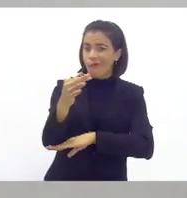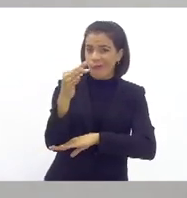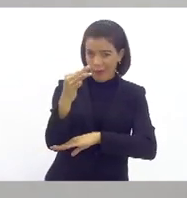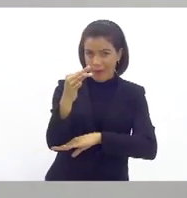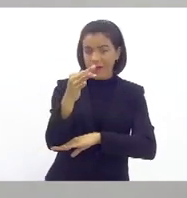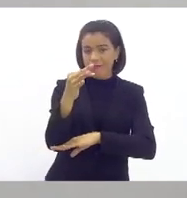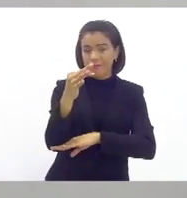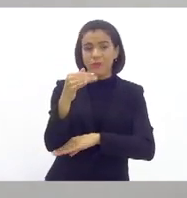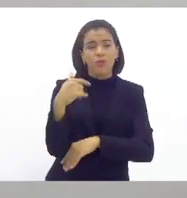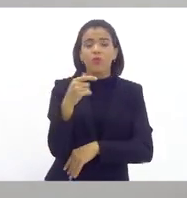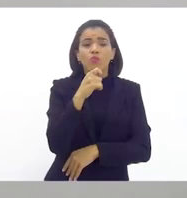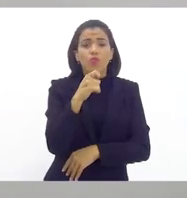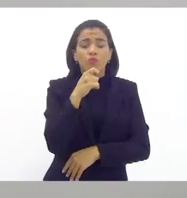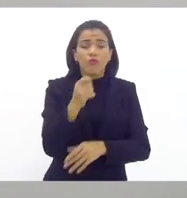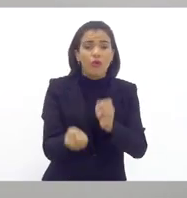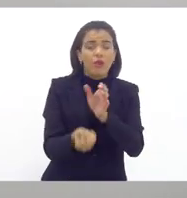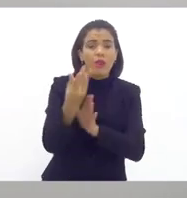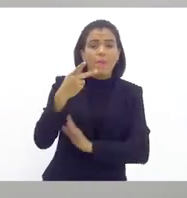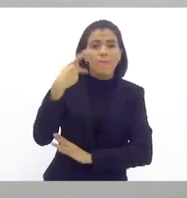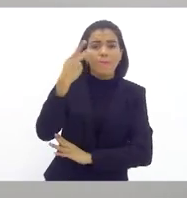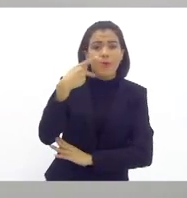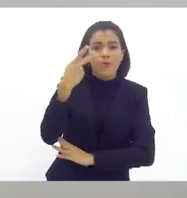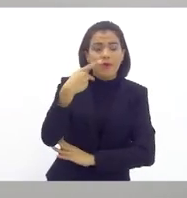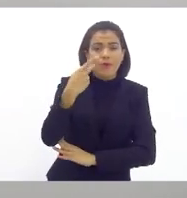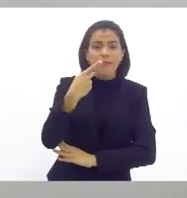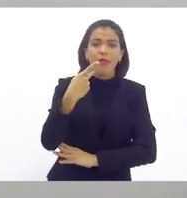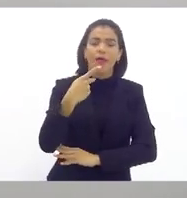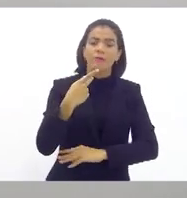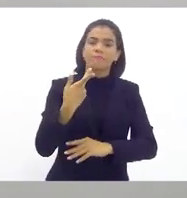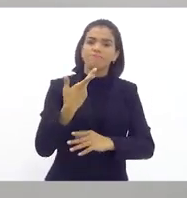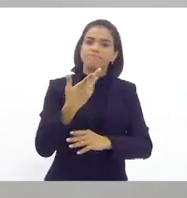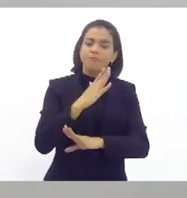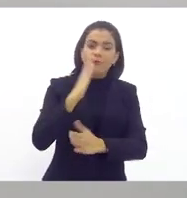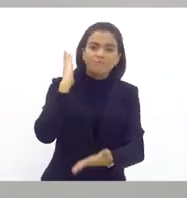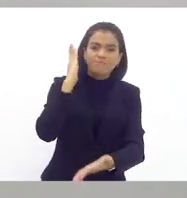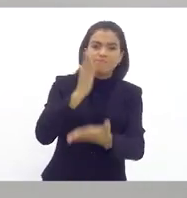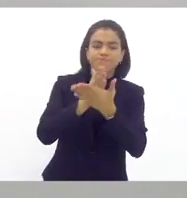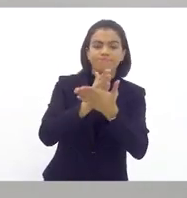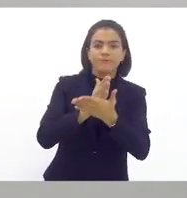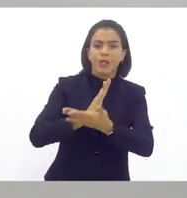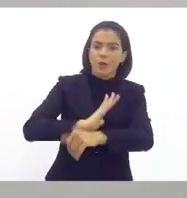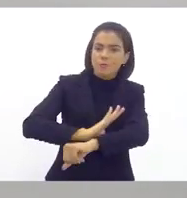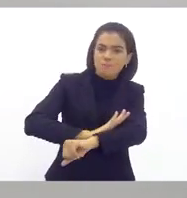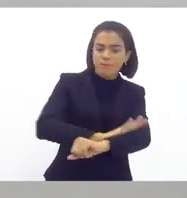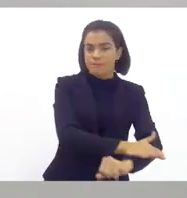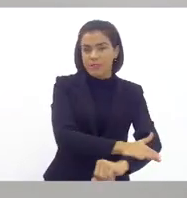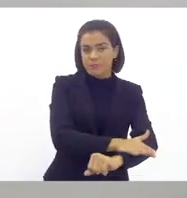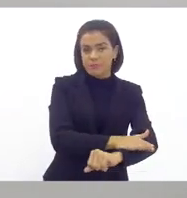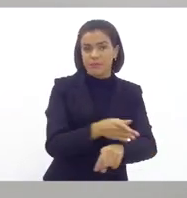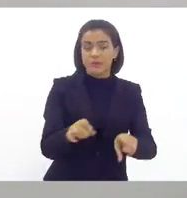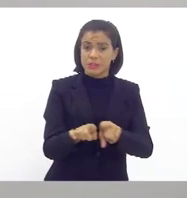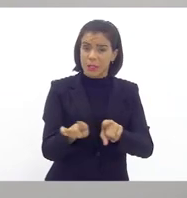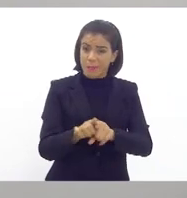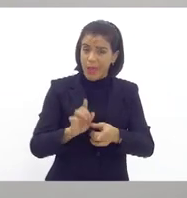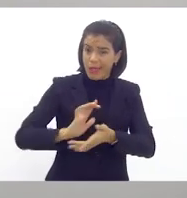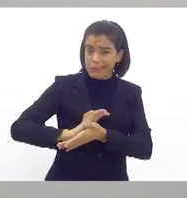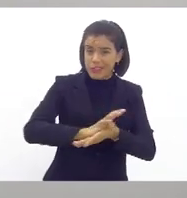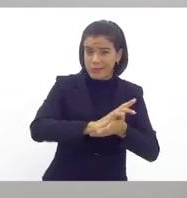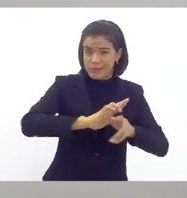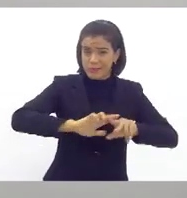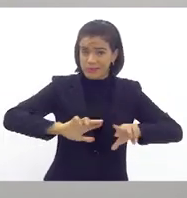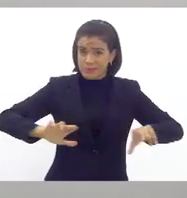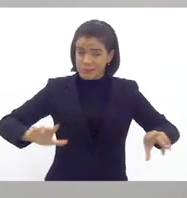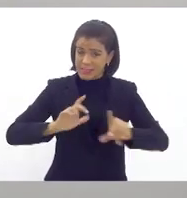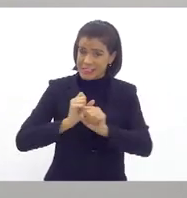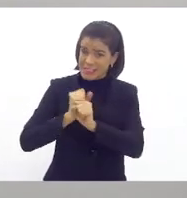nós não tivemos políticas efetivas de combate ao preconceito racial e à discriminação. Nesses